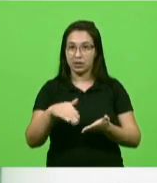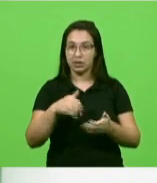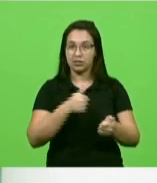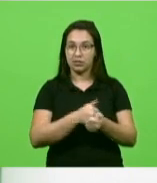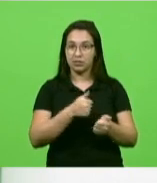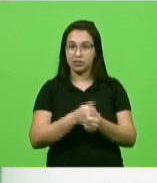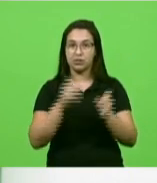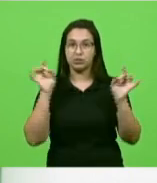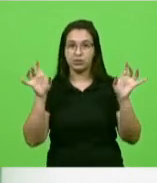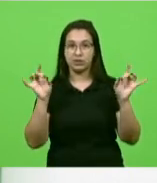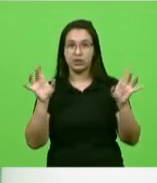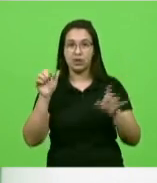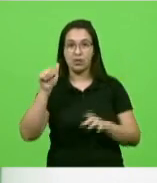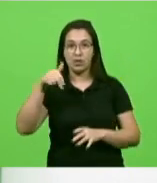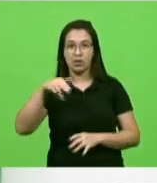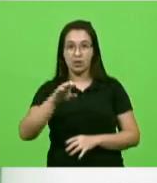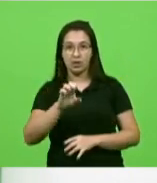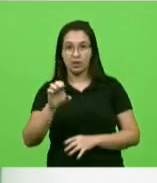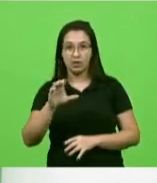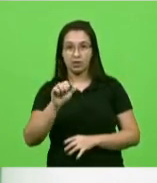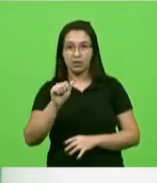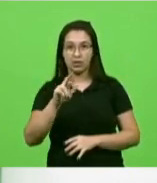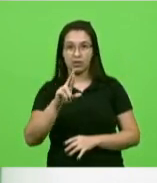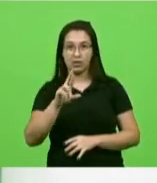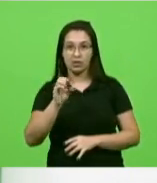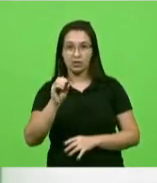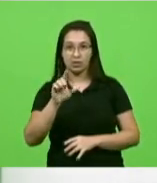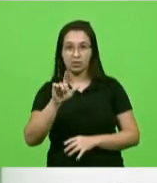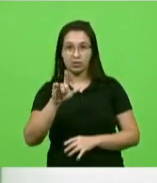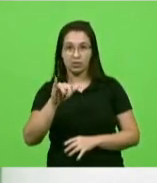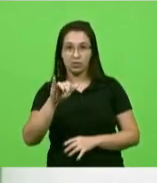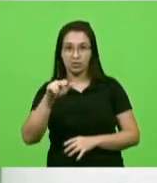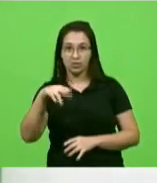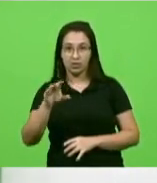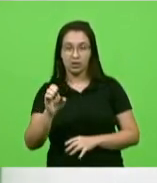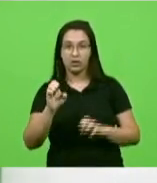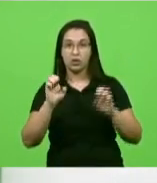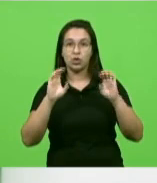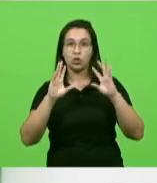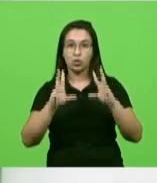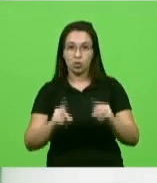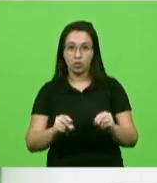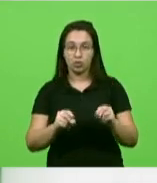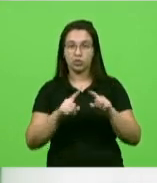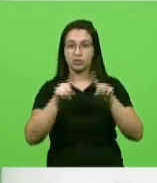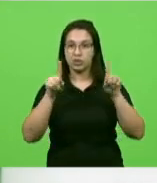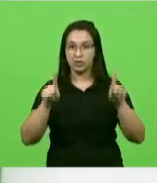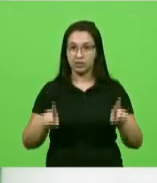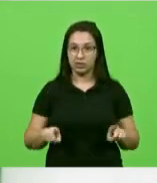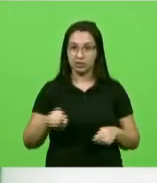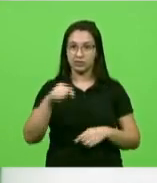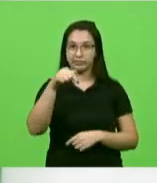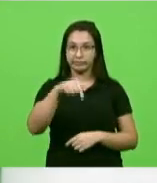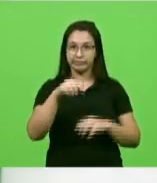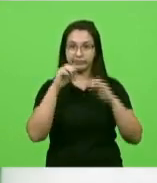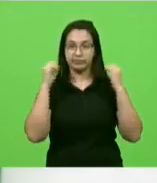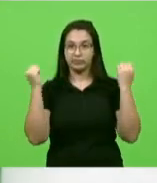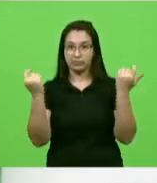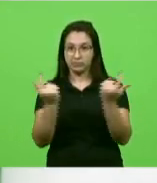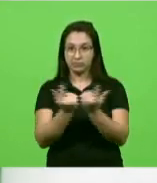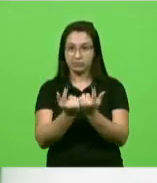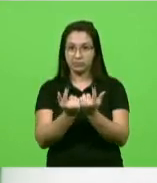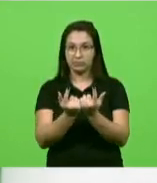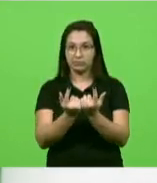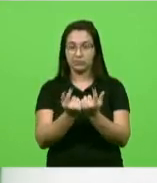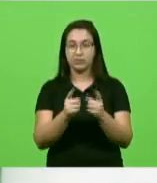Especial, Anne Caroline, em seu nome, todos os servidores da ALESC, da Assembleia Legislativa do Estado,